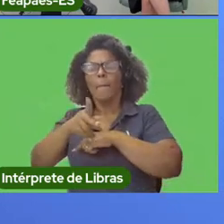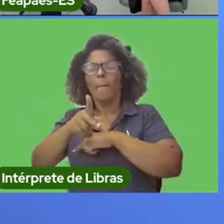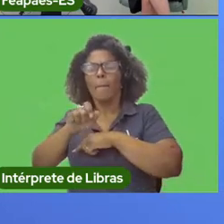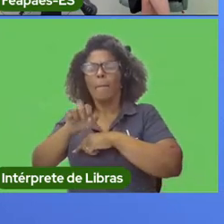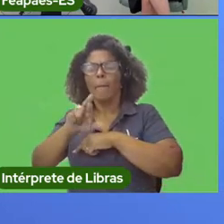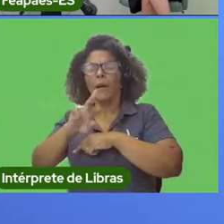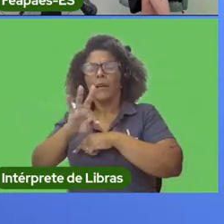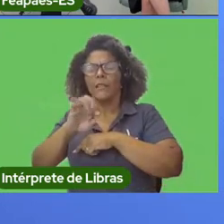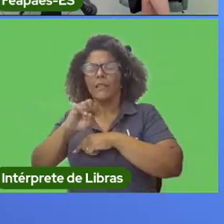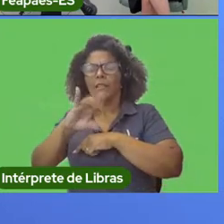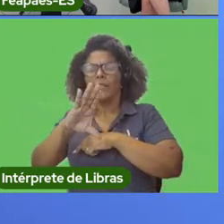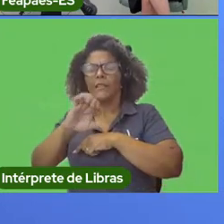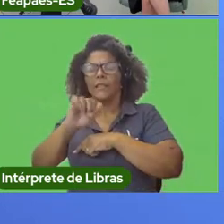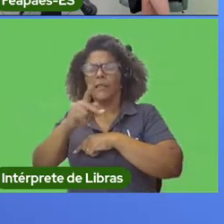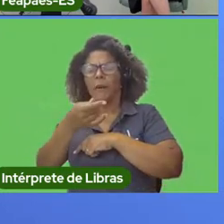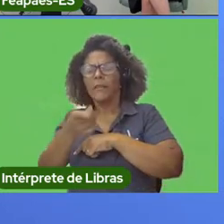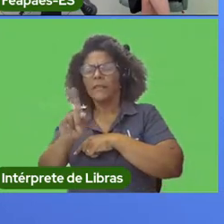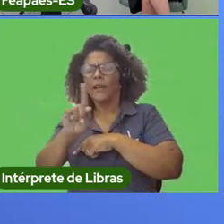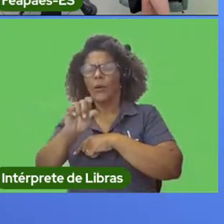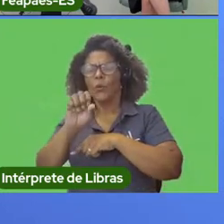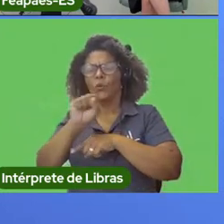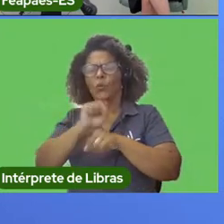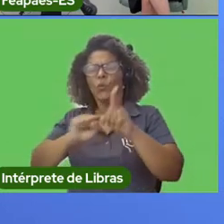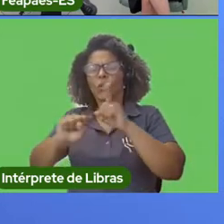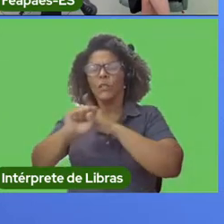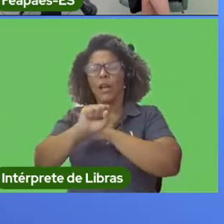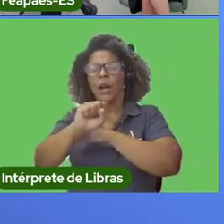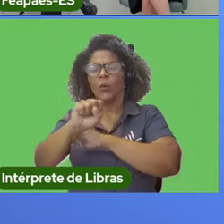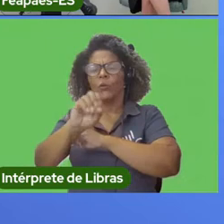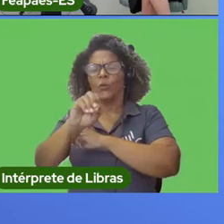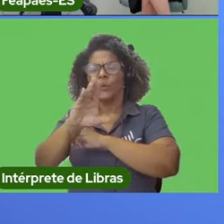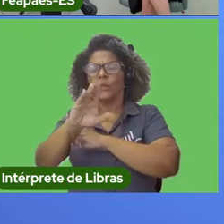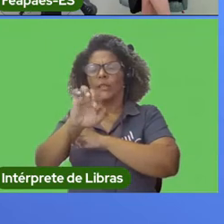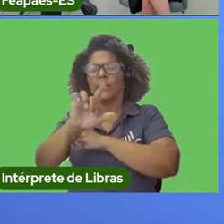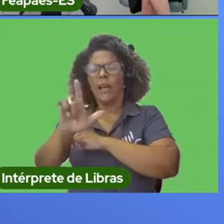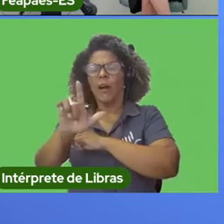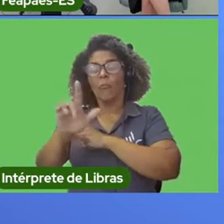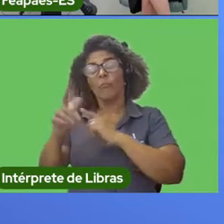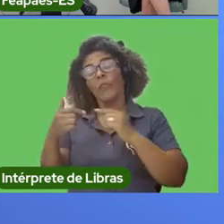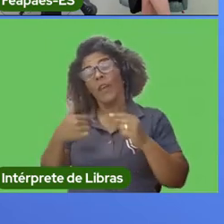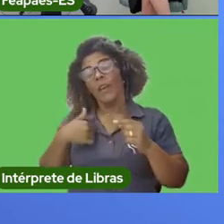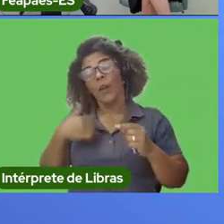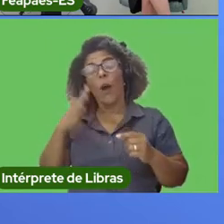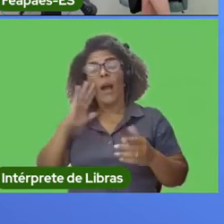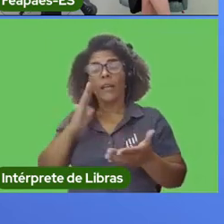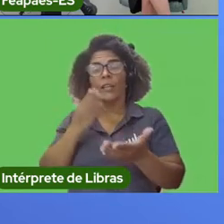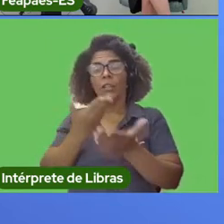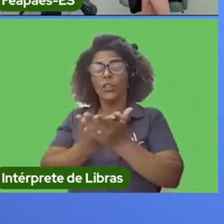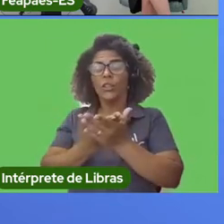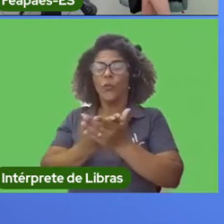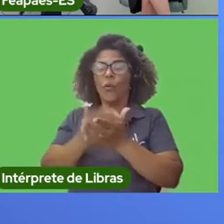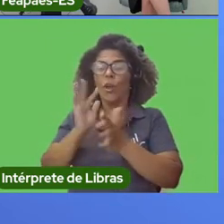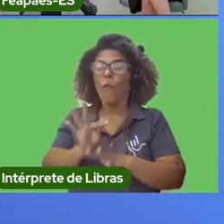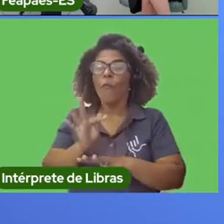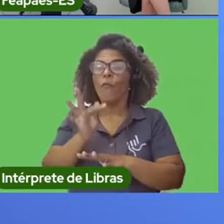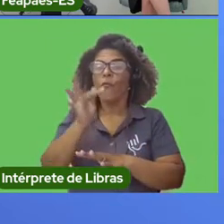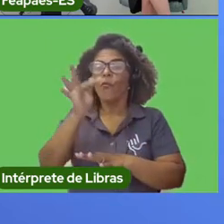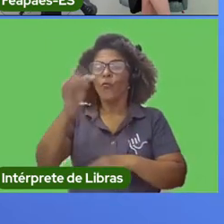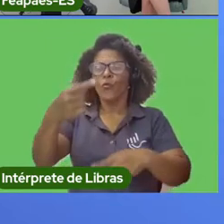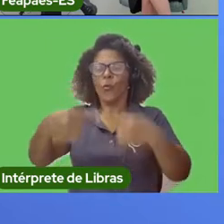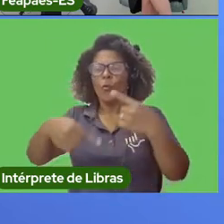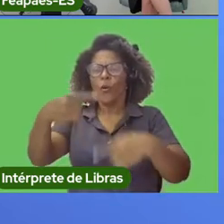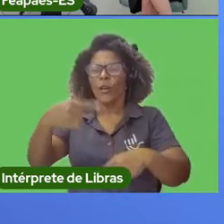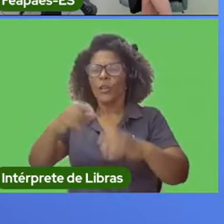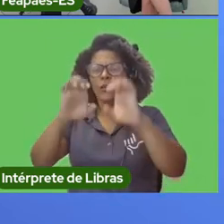social. Eu arriscaria dizer que é um horizonte político, ético, que a gente imagina